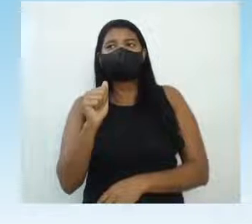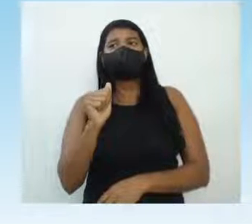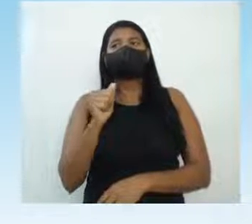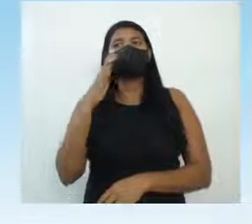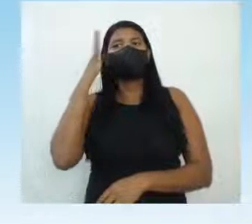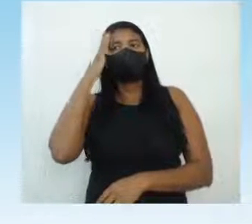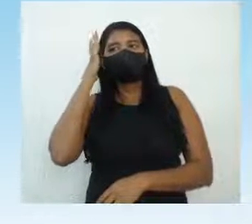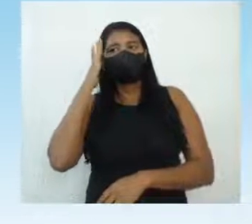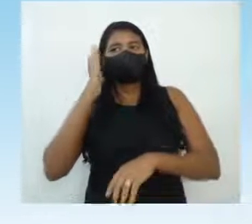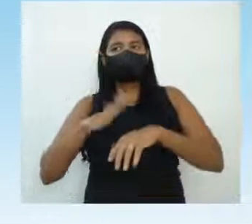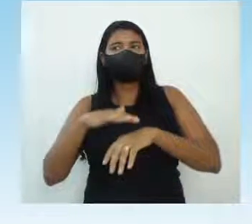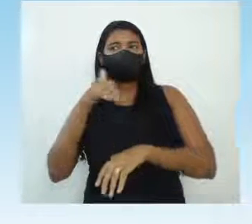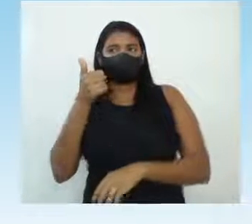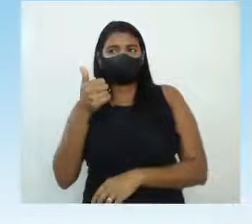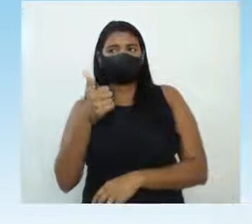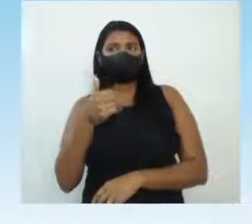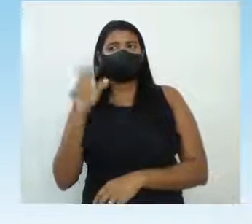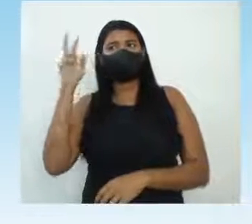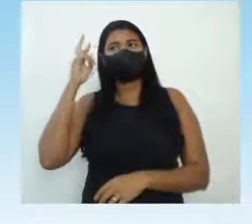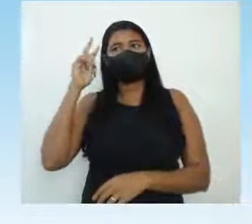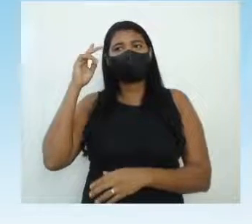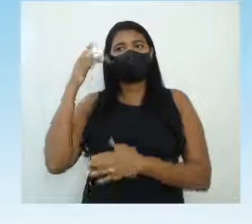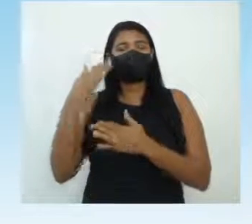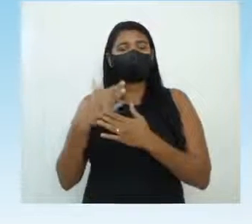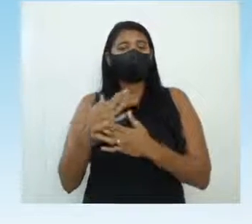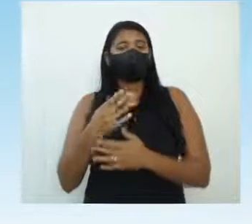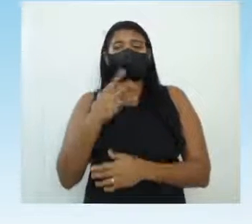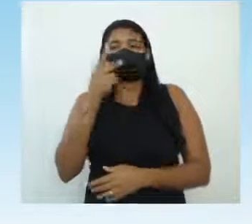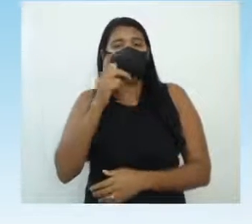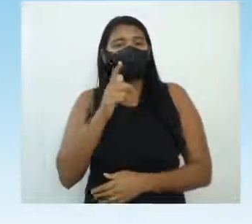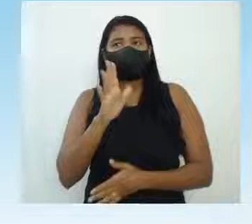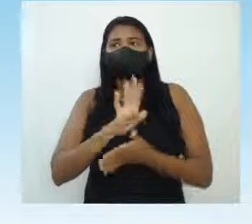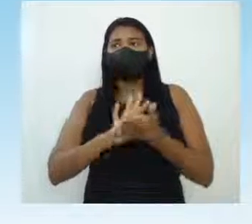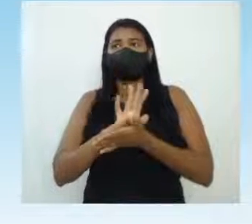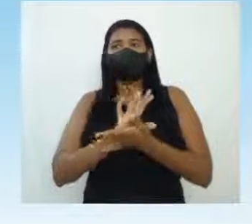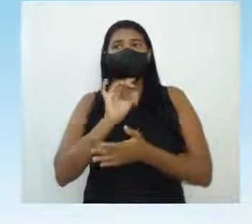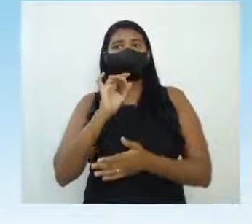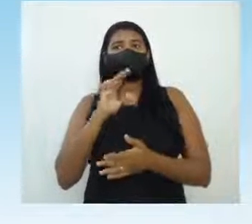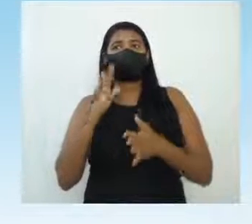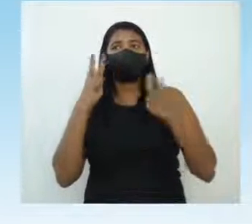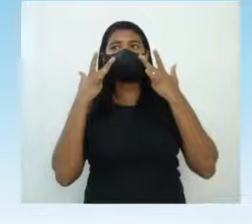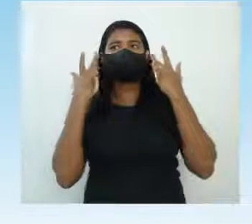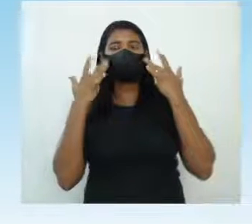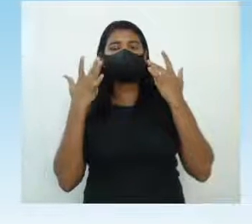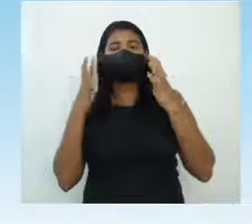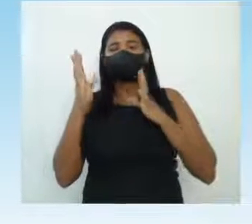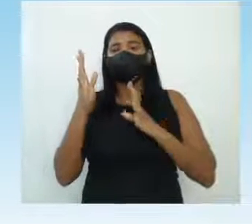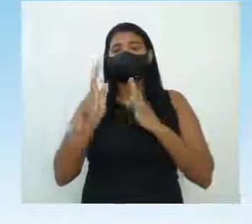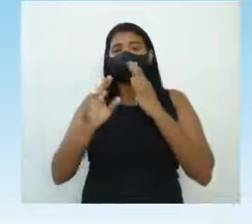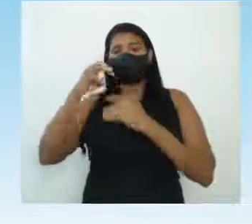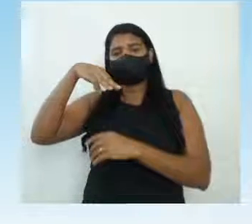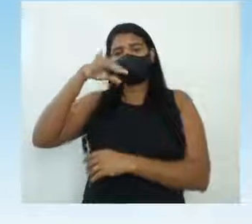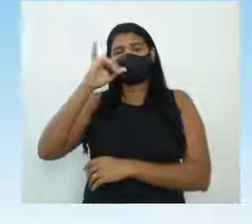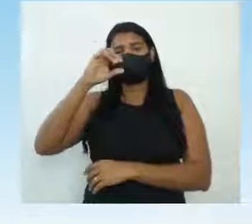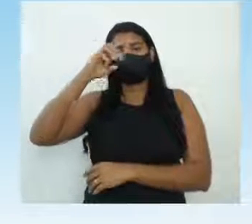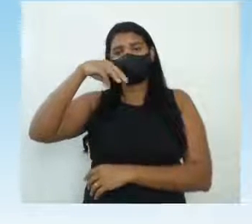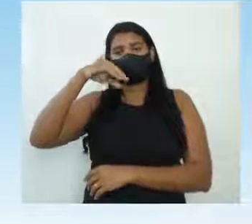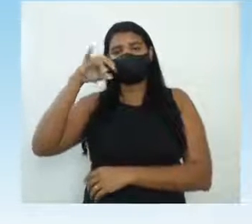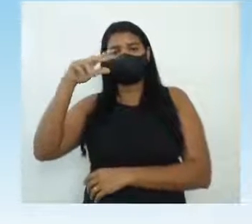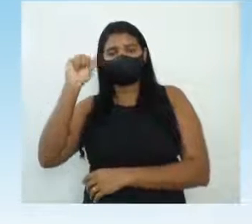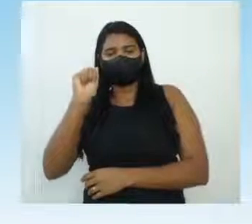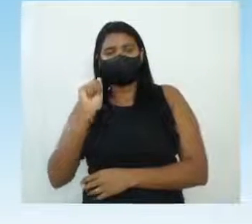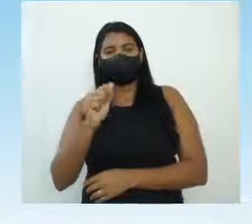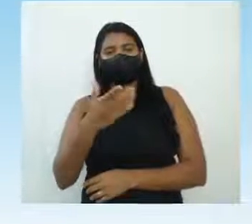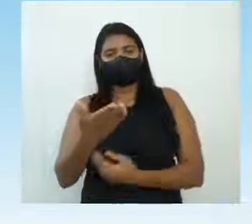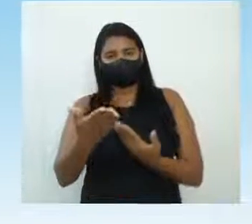entender a história sem ao menos eles darem uma palavra. Simplesmente lindo. Visualizem, vocês vão gostar. E aí